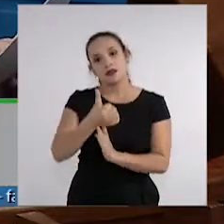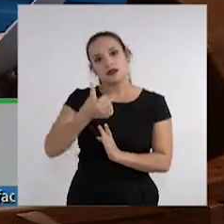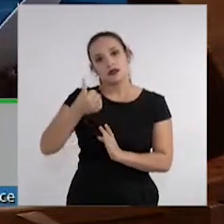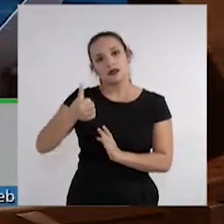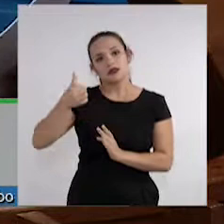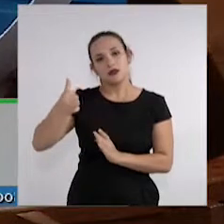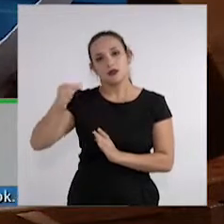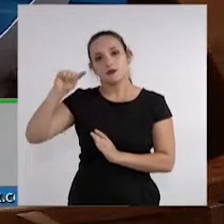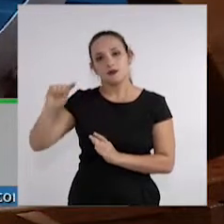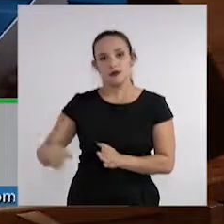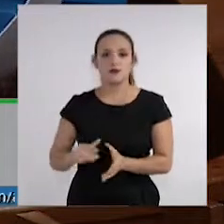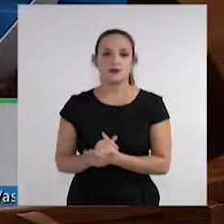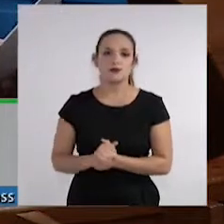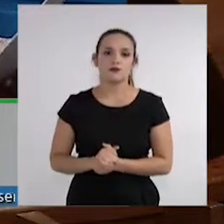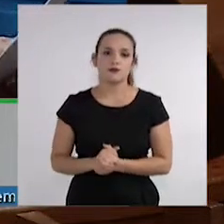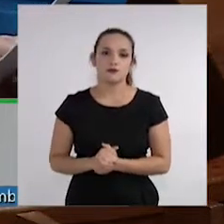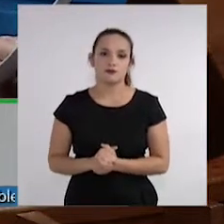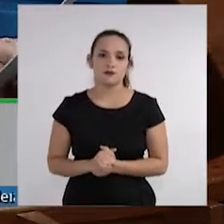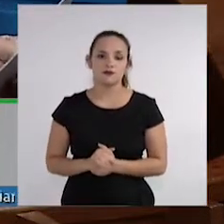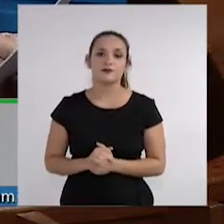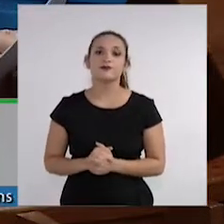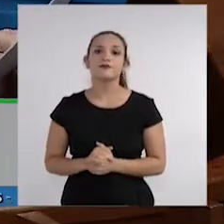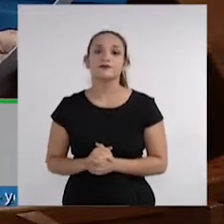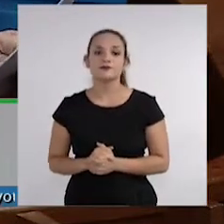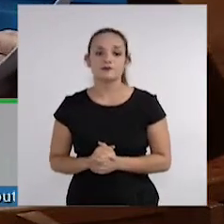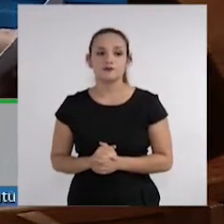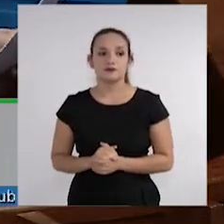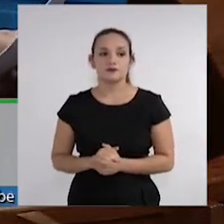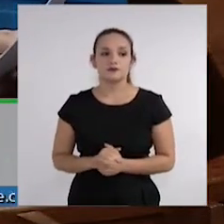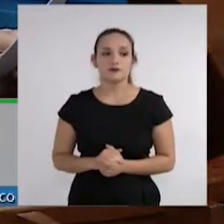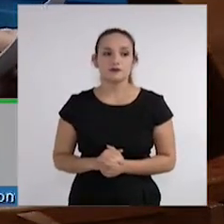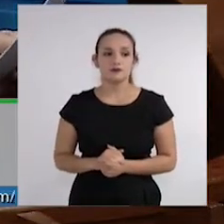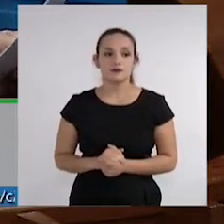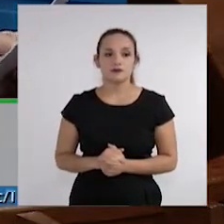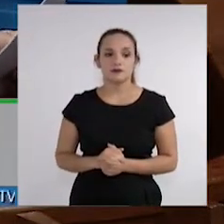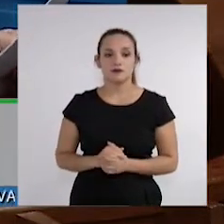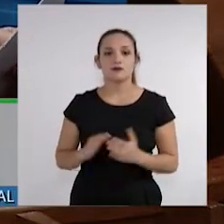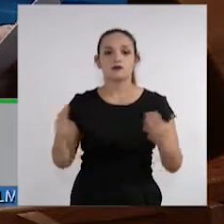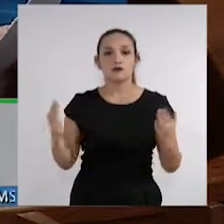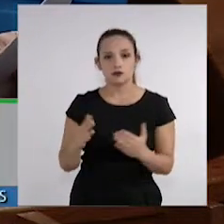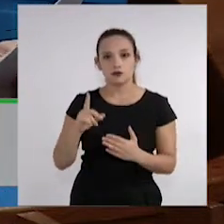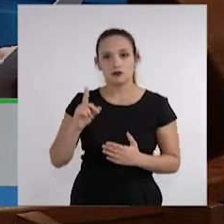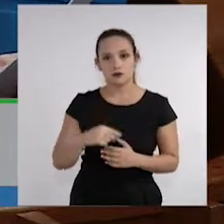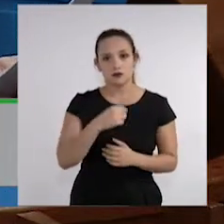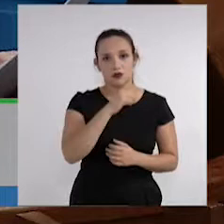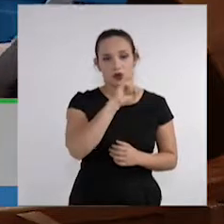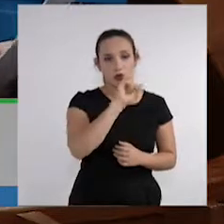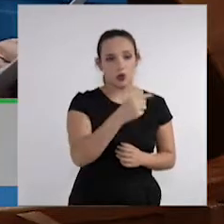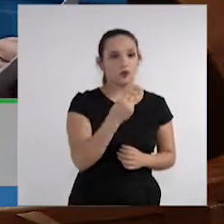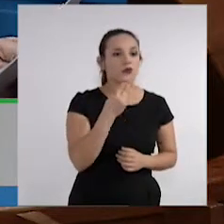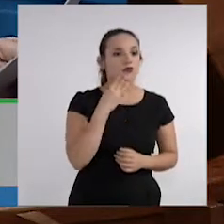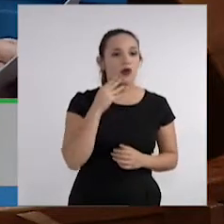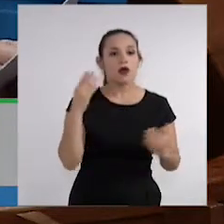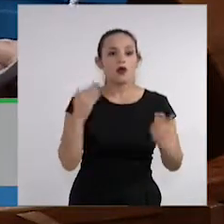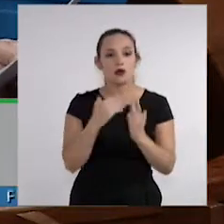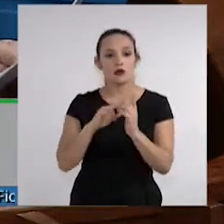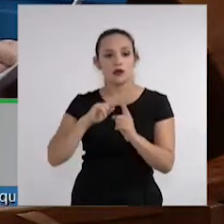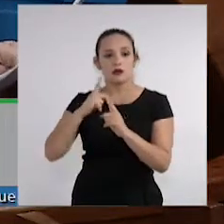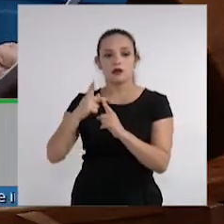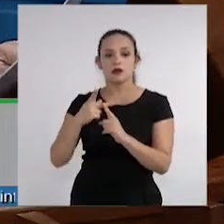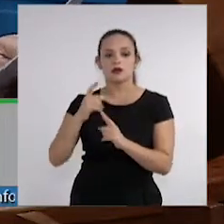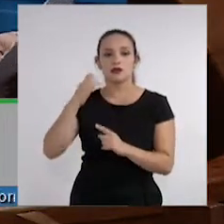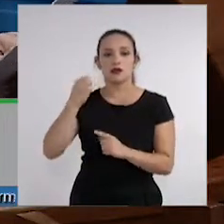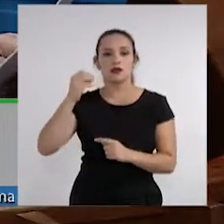666.546. A tomada de preços, que hoje ela é de R$1,5 milhão, ela vai para